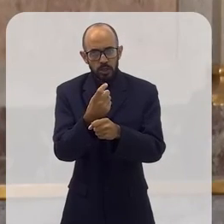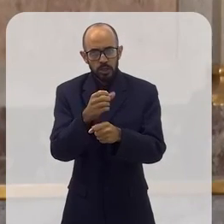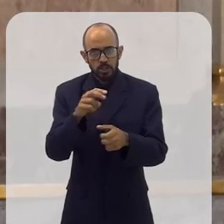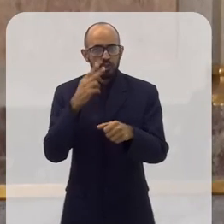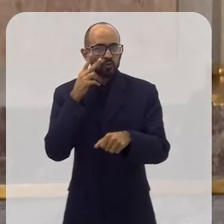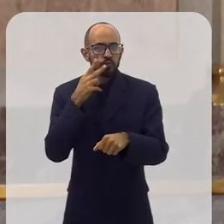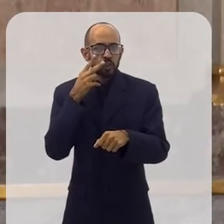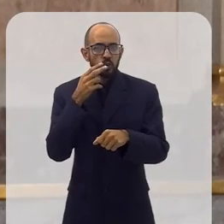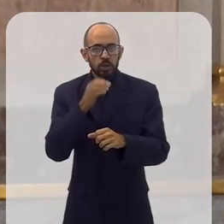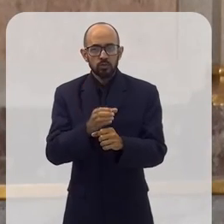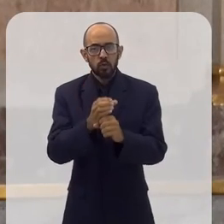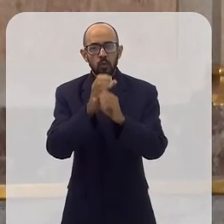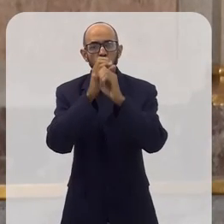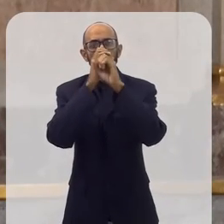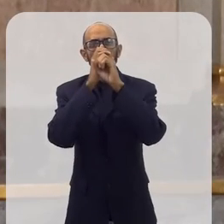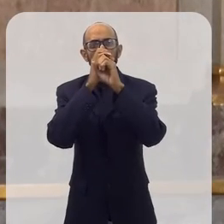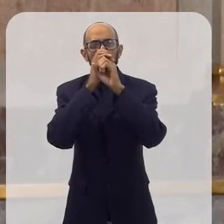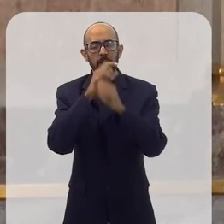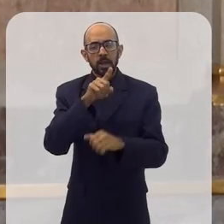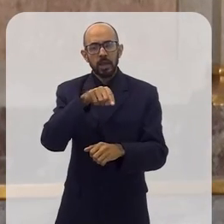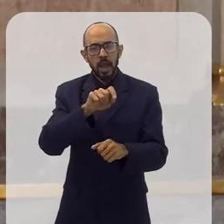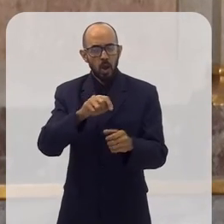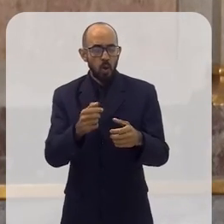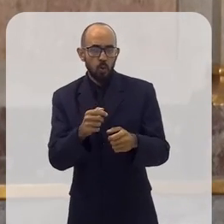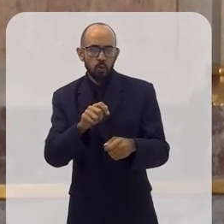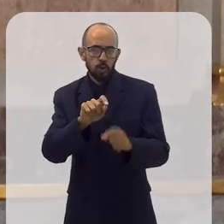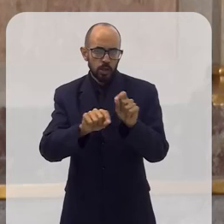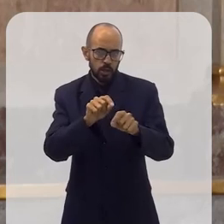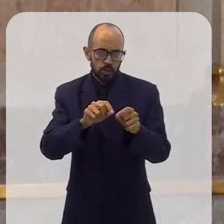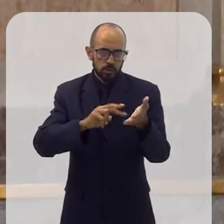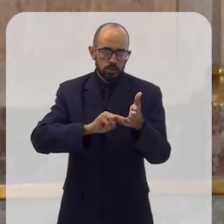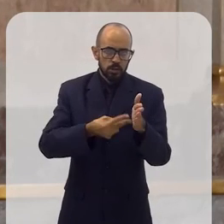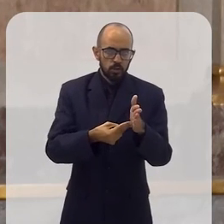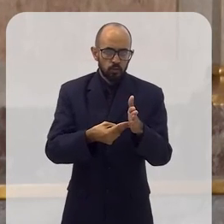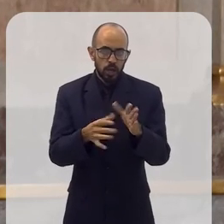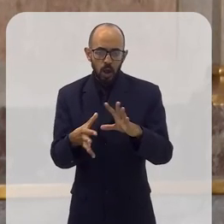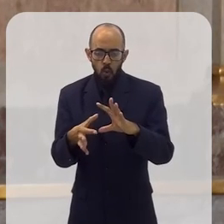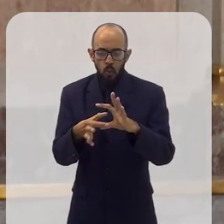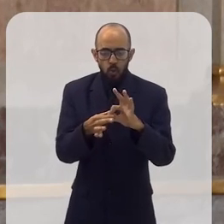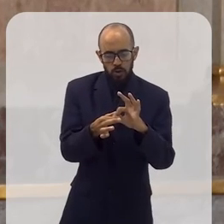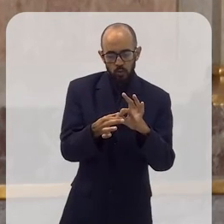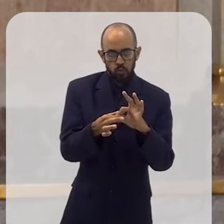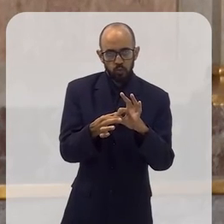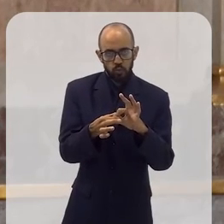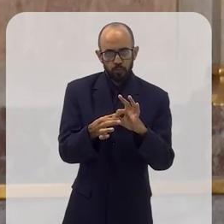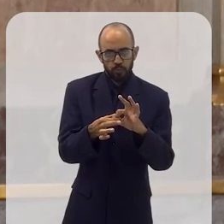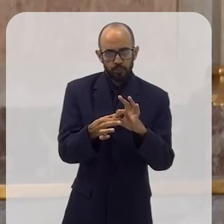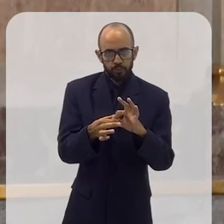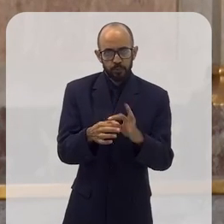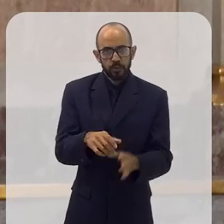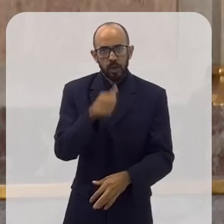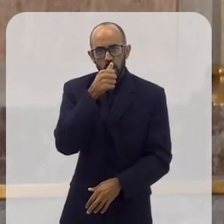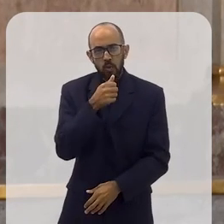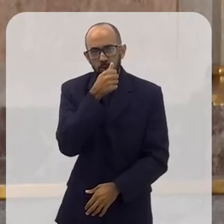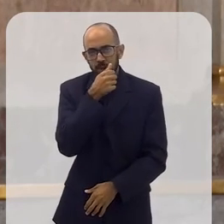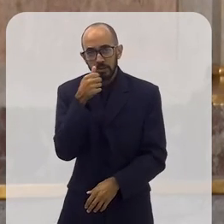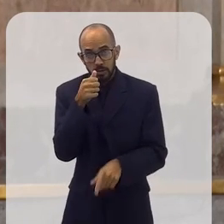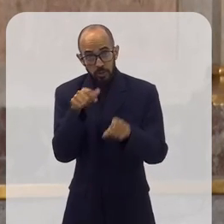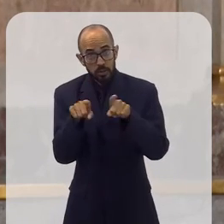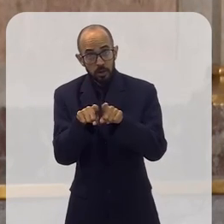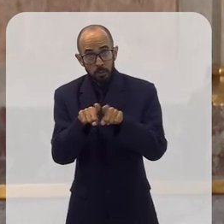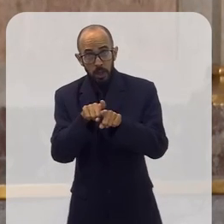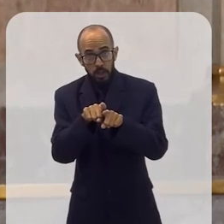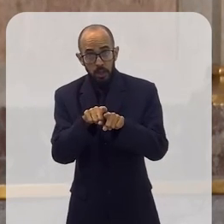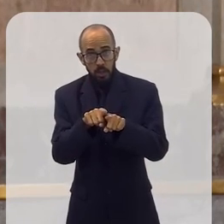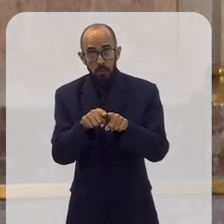eles vão também tomar como um sinal de união e um sinal da Eucaristia, porque antigamente, na